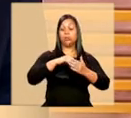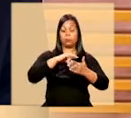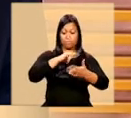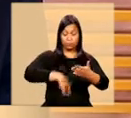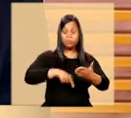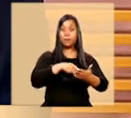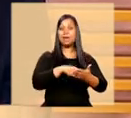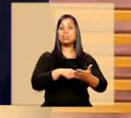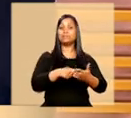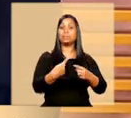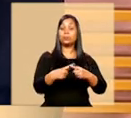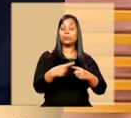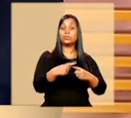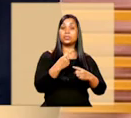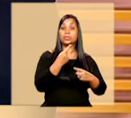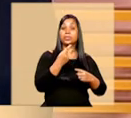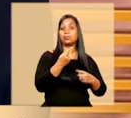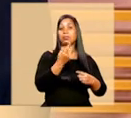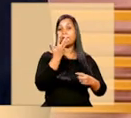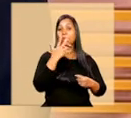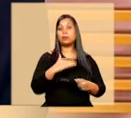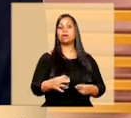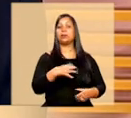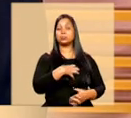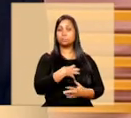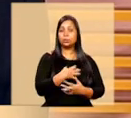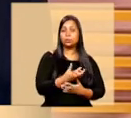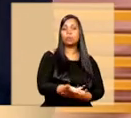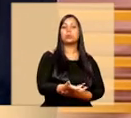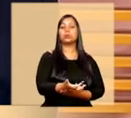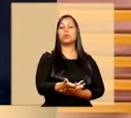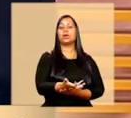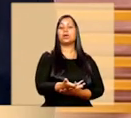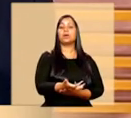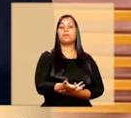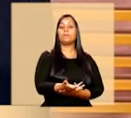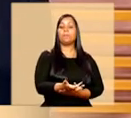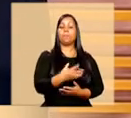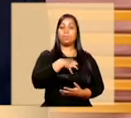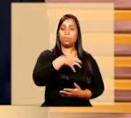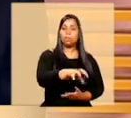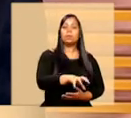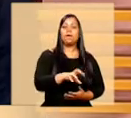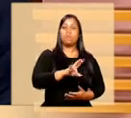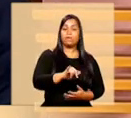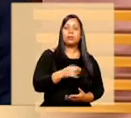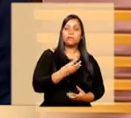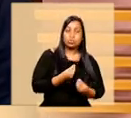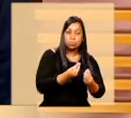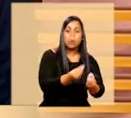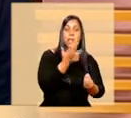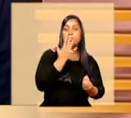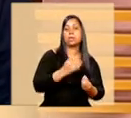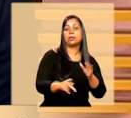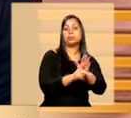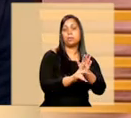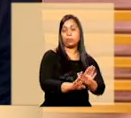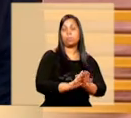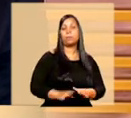à parte, porque a criança que falece, doador de órgãos, a princípio vai ser doado para uma